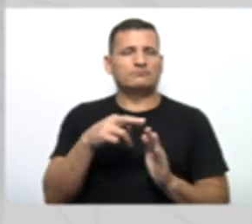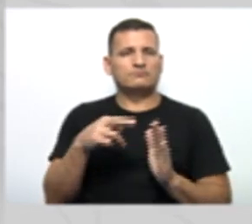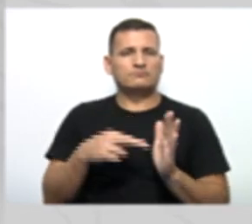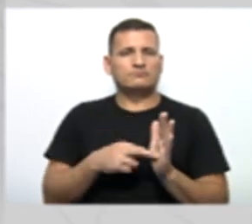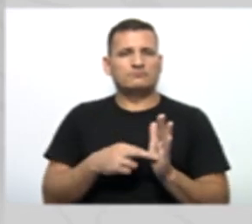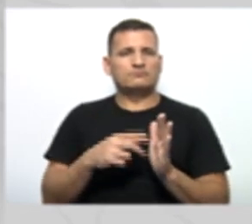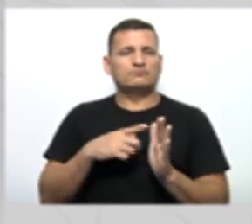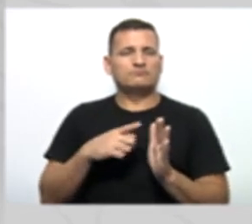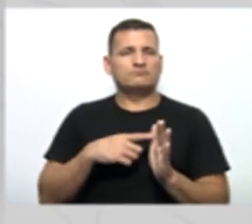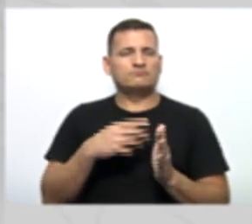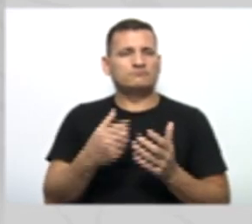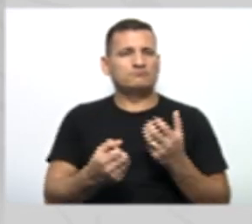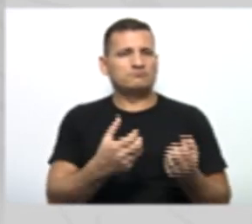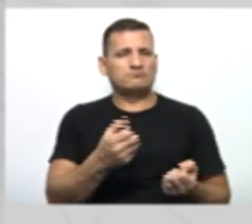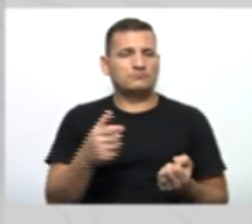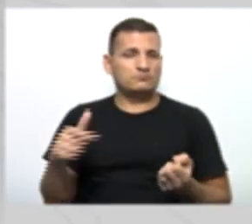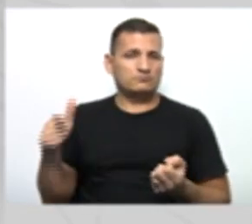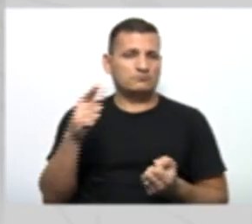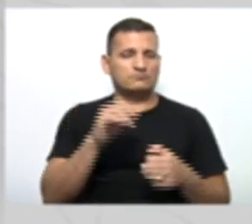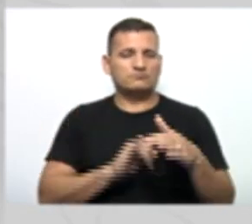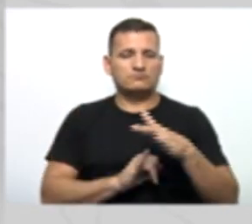sendo adotada pelos outros órgãos.